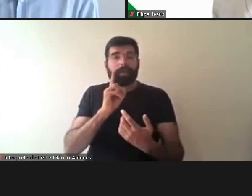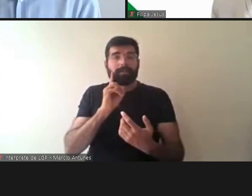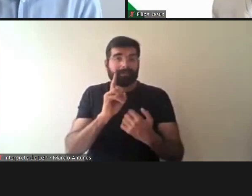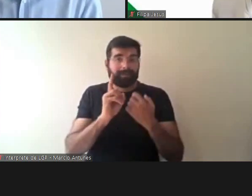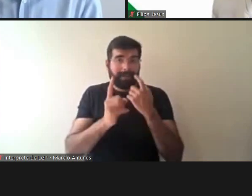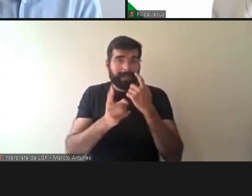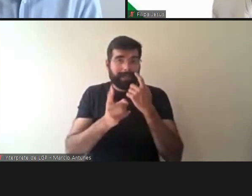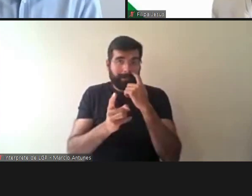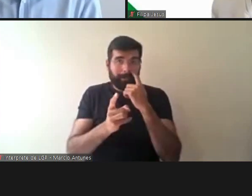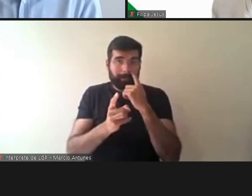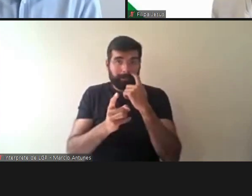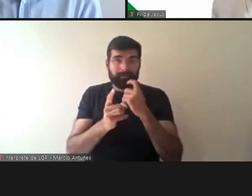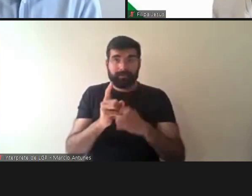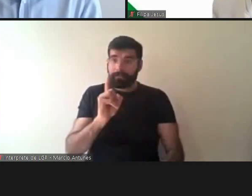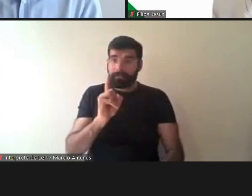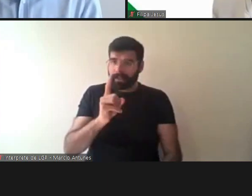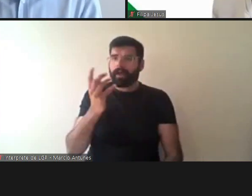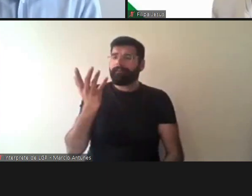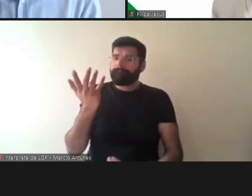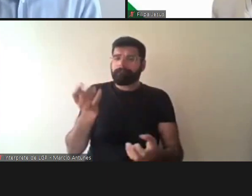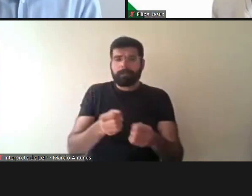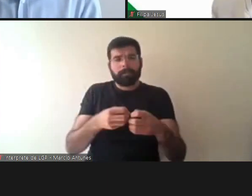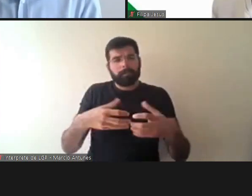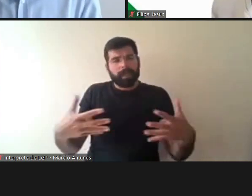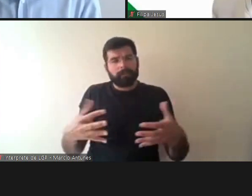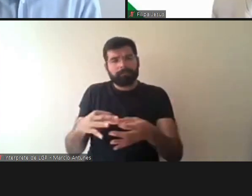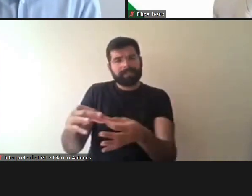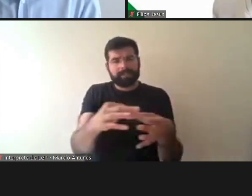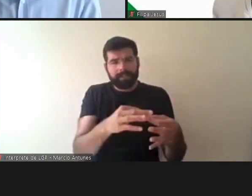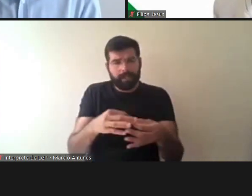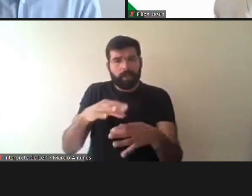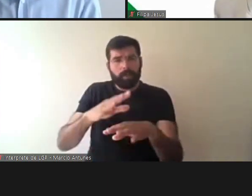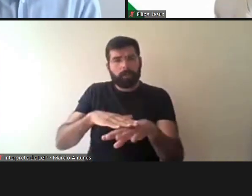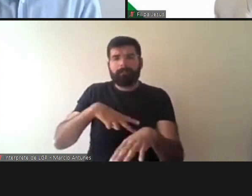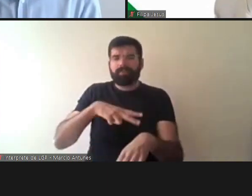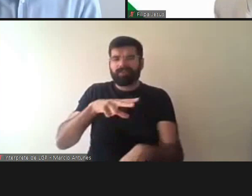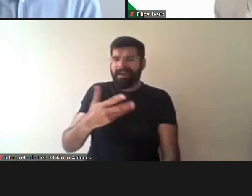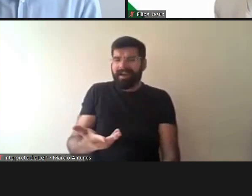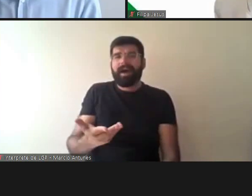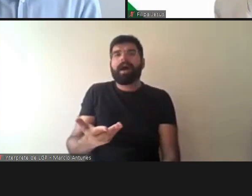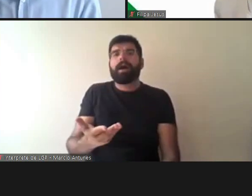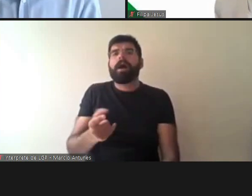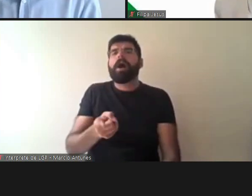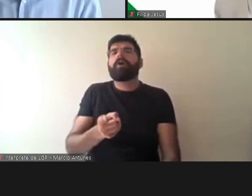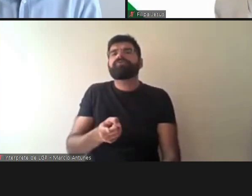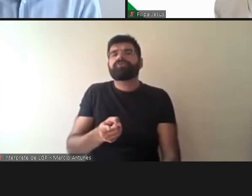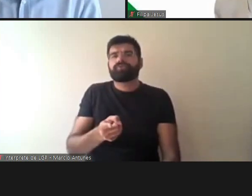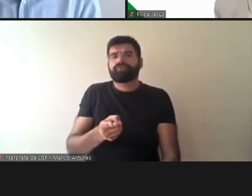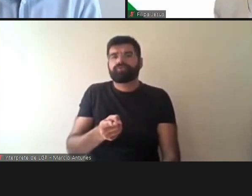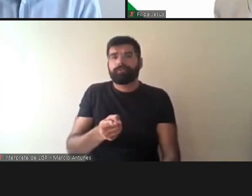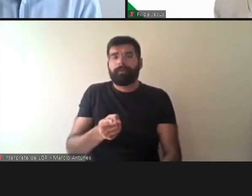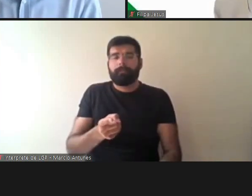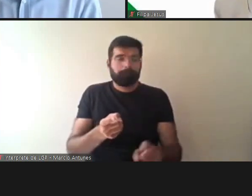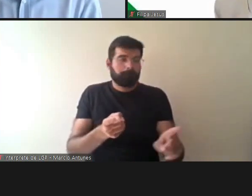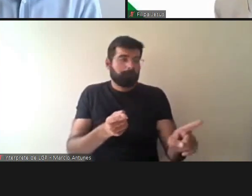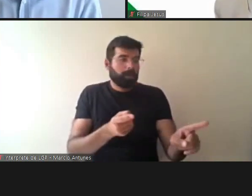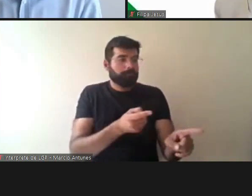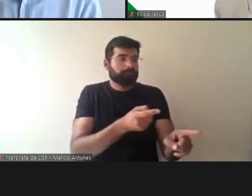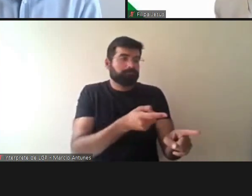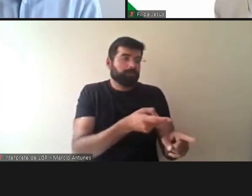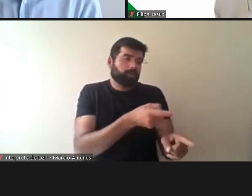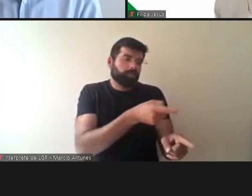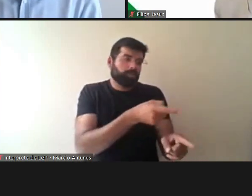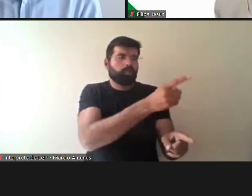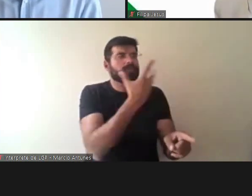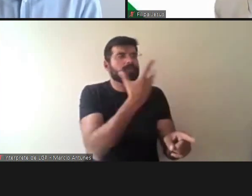Portugal há uma tendência muitas vezes de cada um fazer por si, correr sozinho, e por aí não vamos a